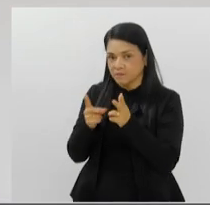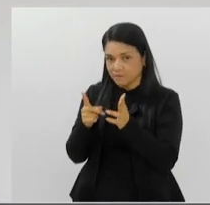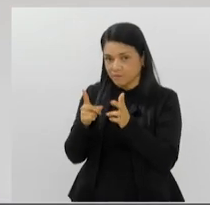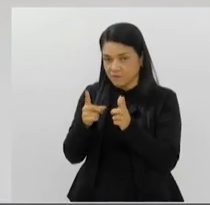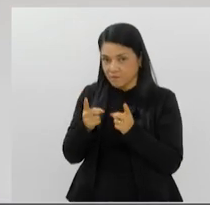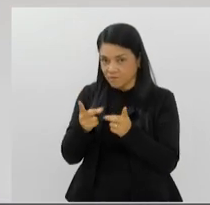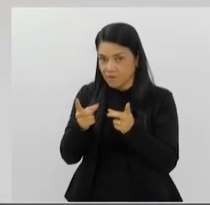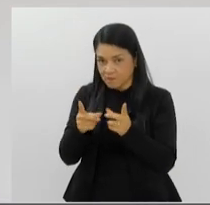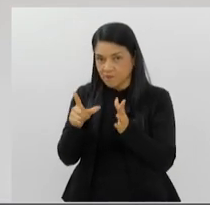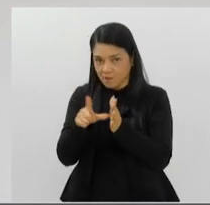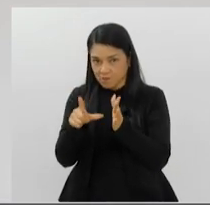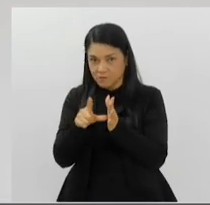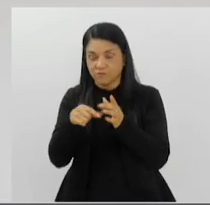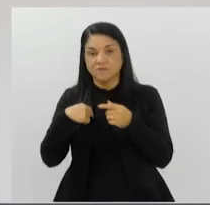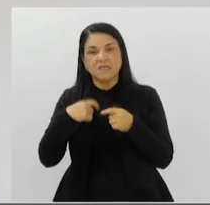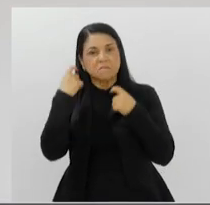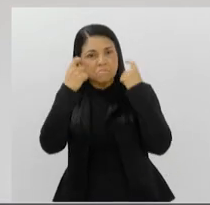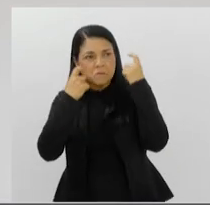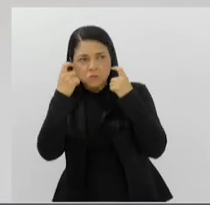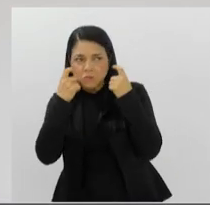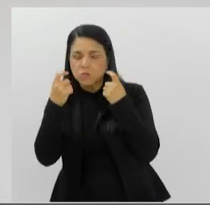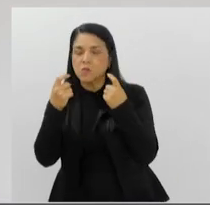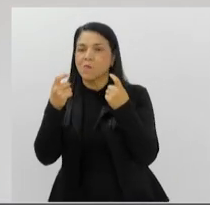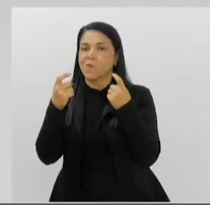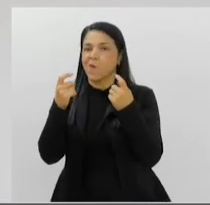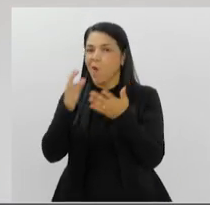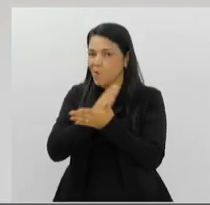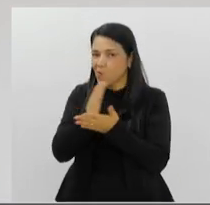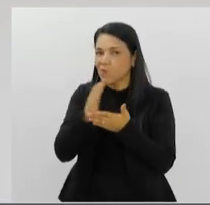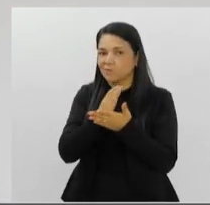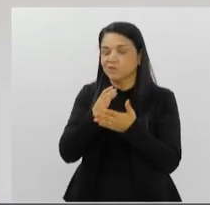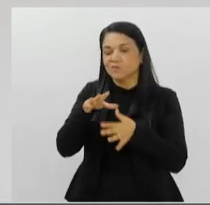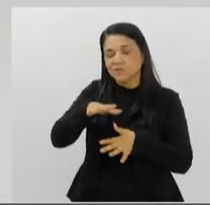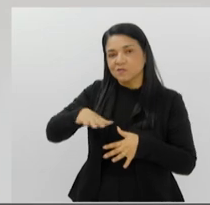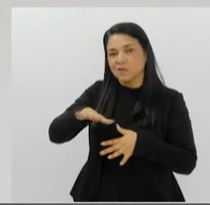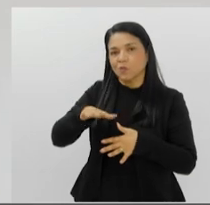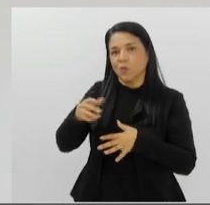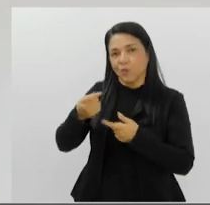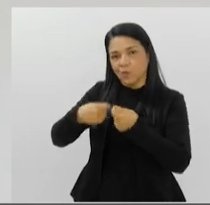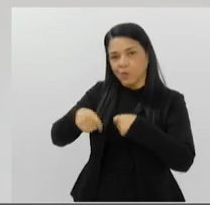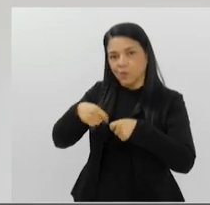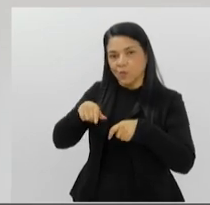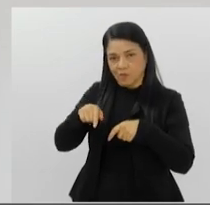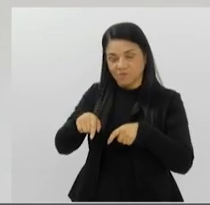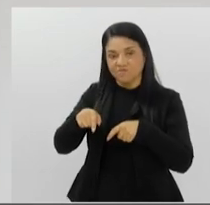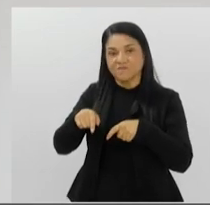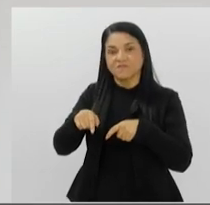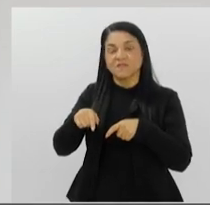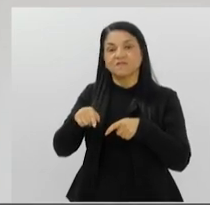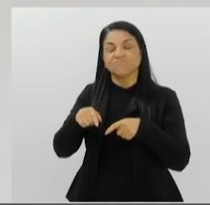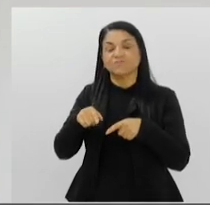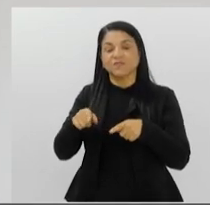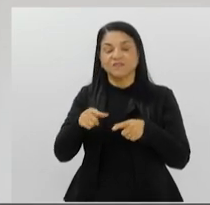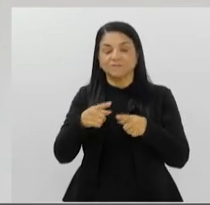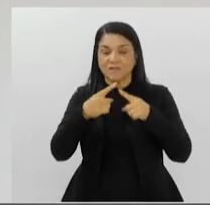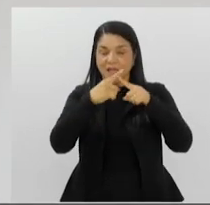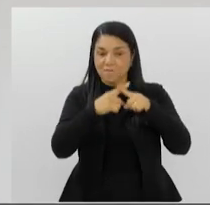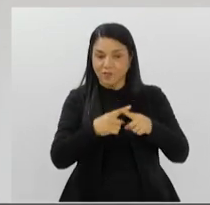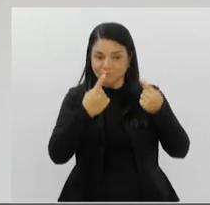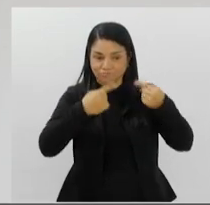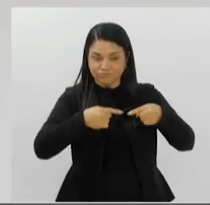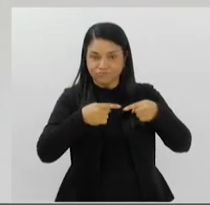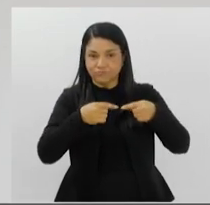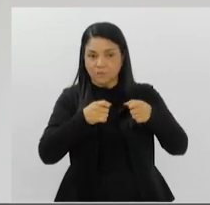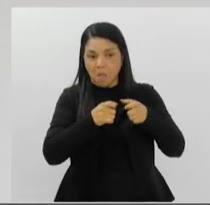ainda algumas preocupações, digamos assim, no setor comercial, como o crescimento muito grande das apostas, as